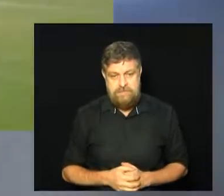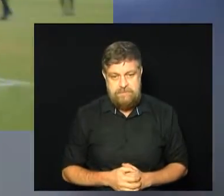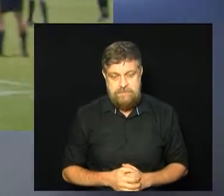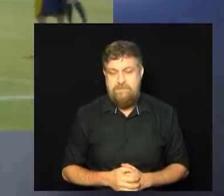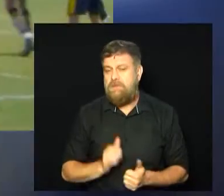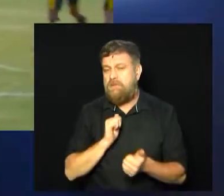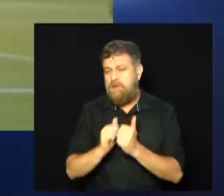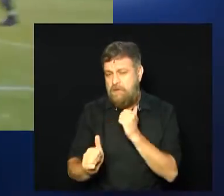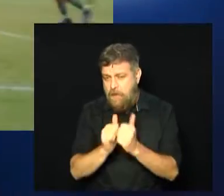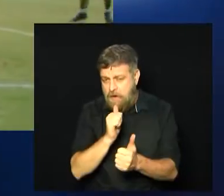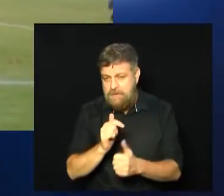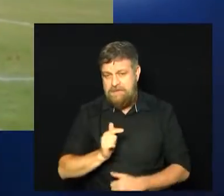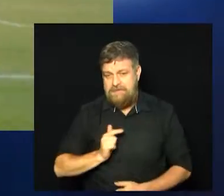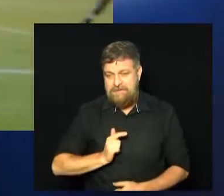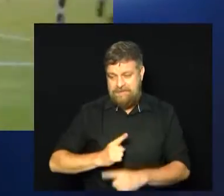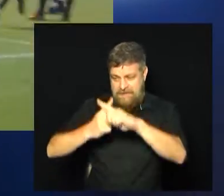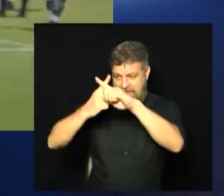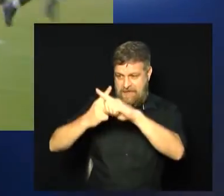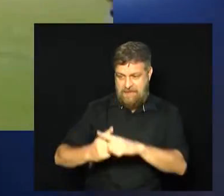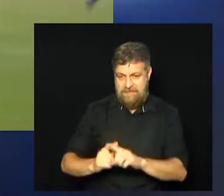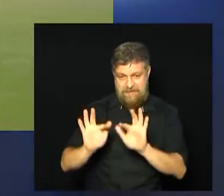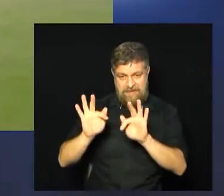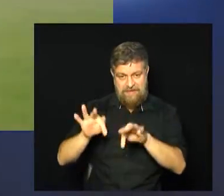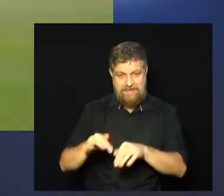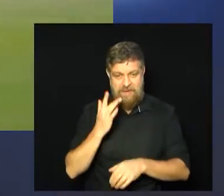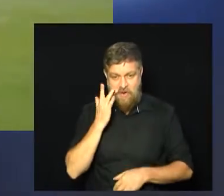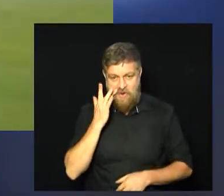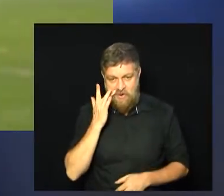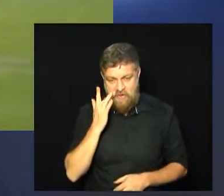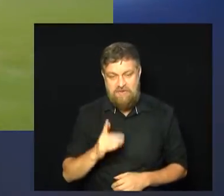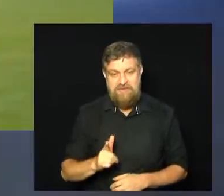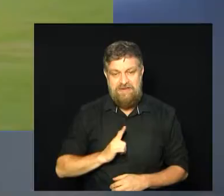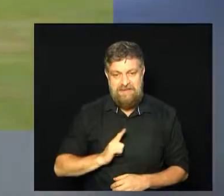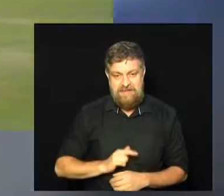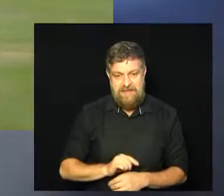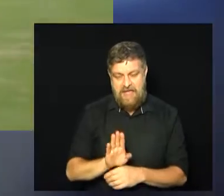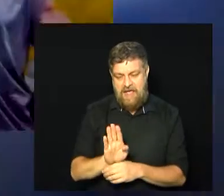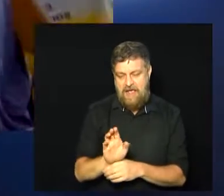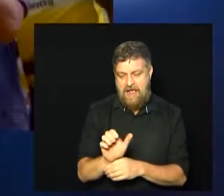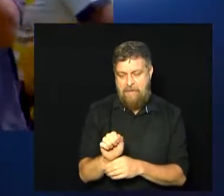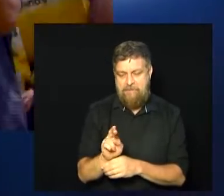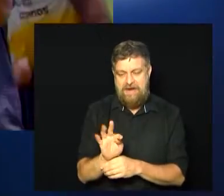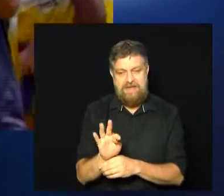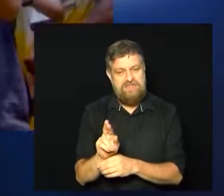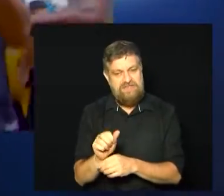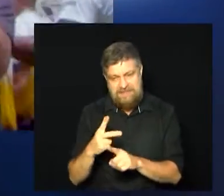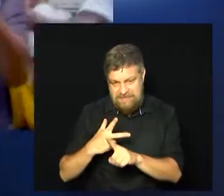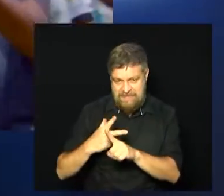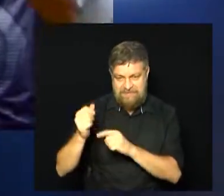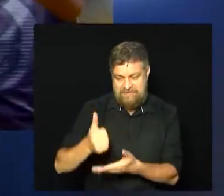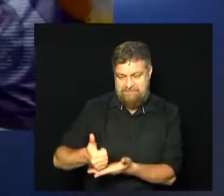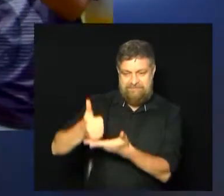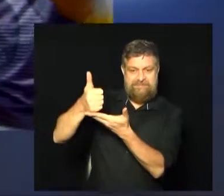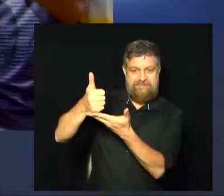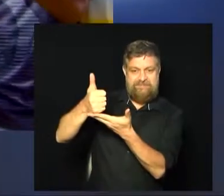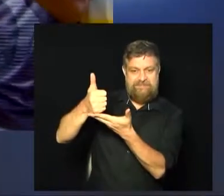no esporte, na final da Copa Ouro de Futebol Amador, Bartiras vence Osiel e conquista o título.